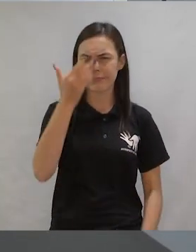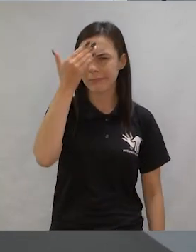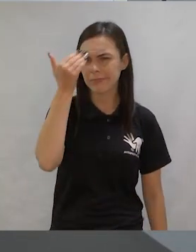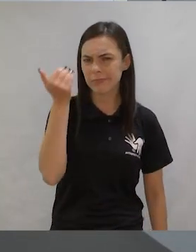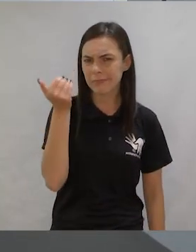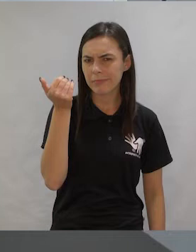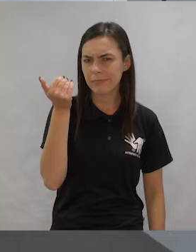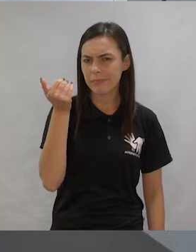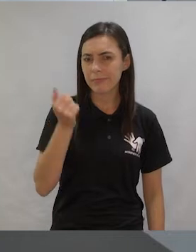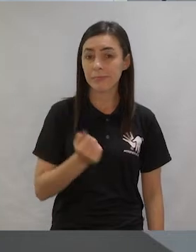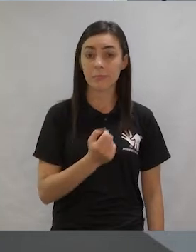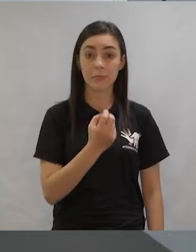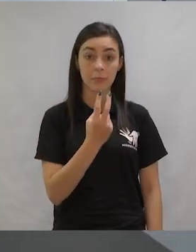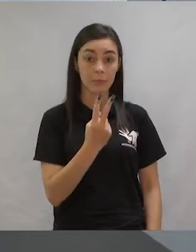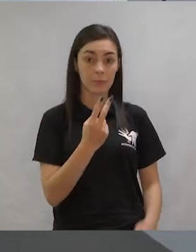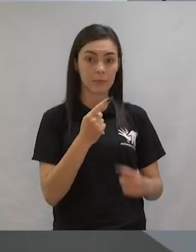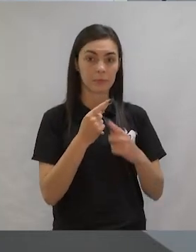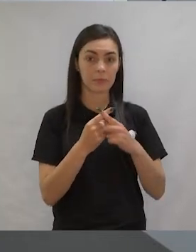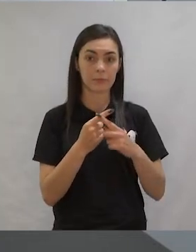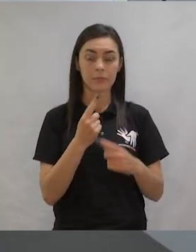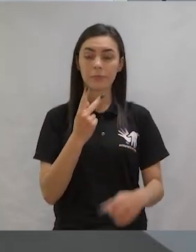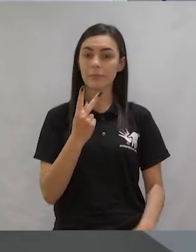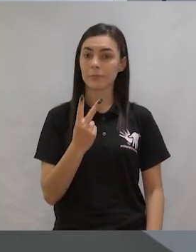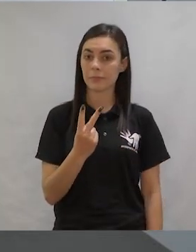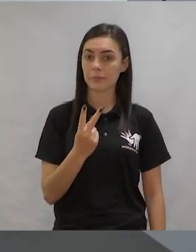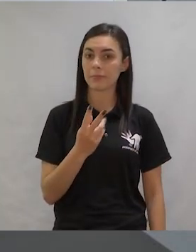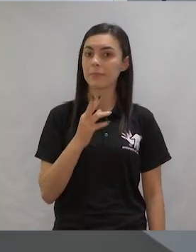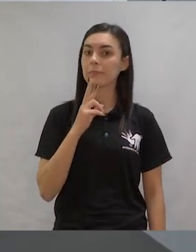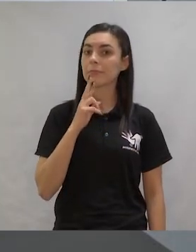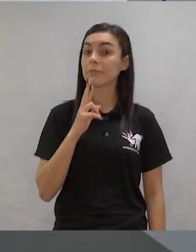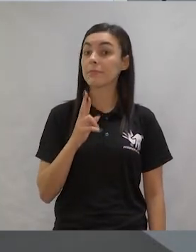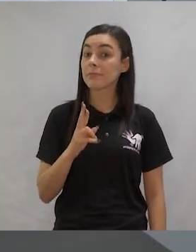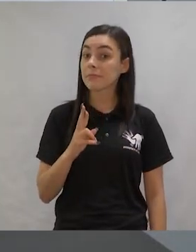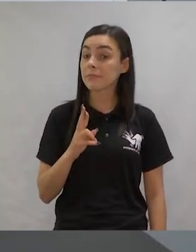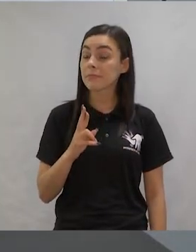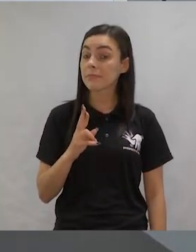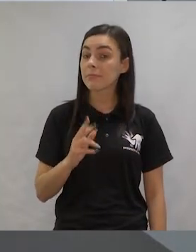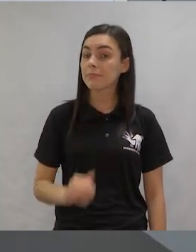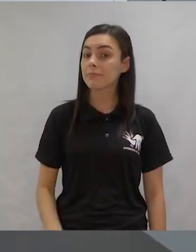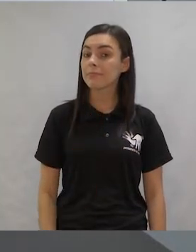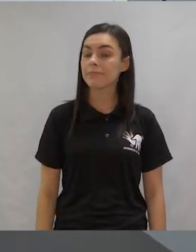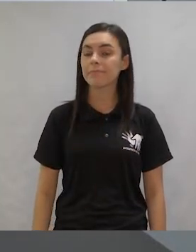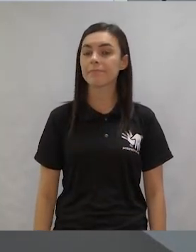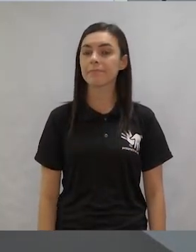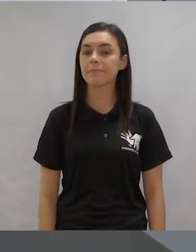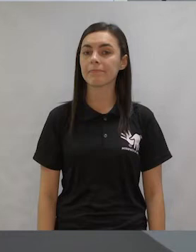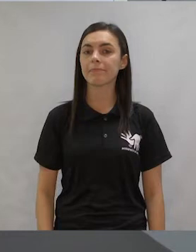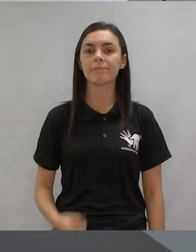Já sabem? 2 vezes 2 é igual a